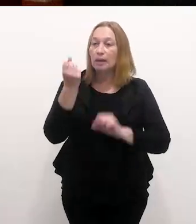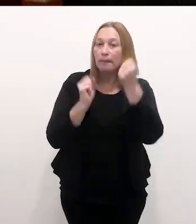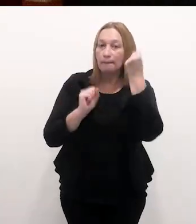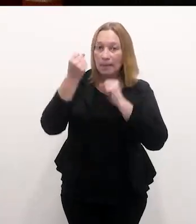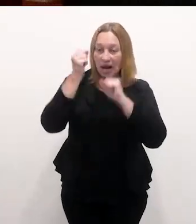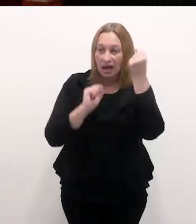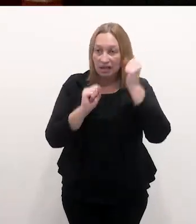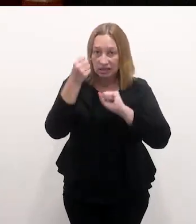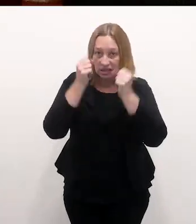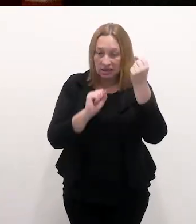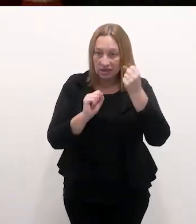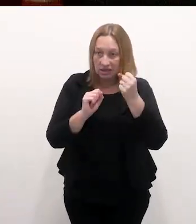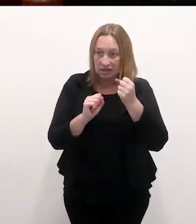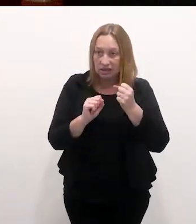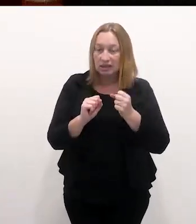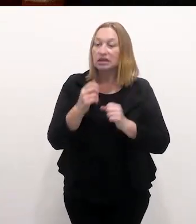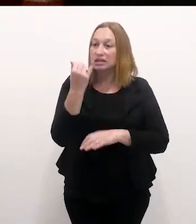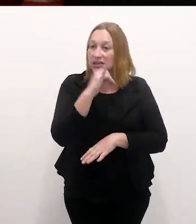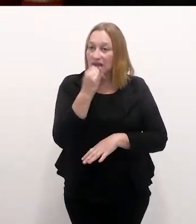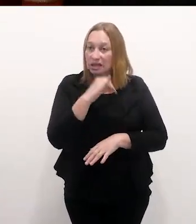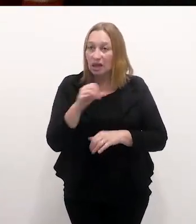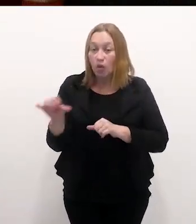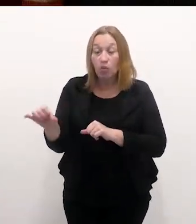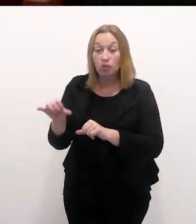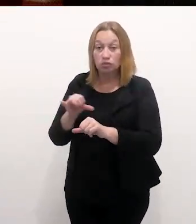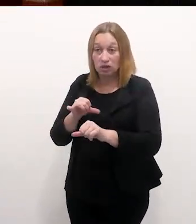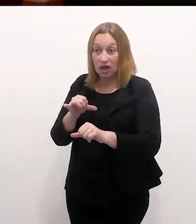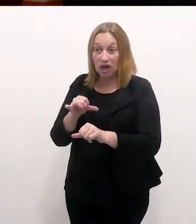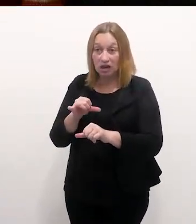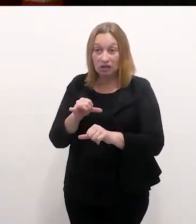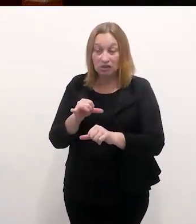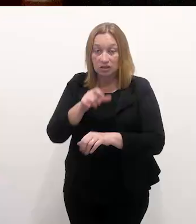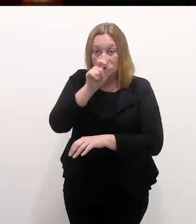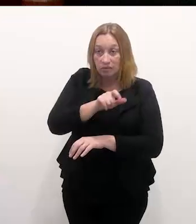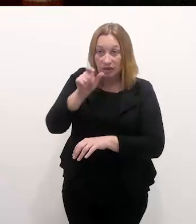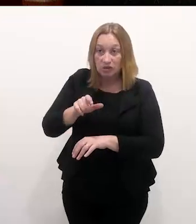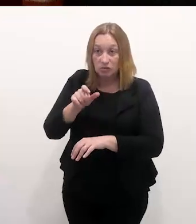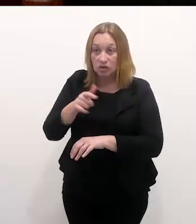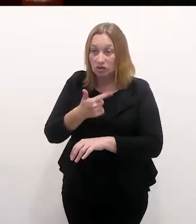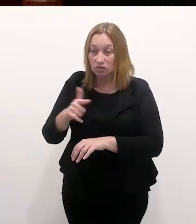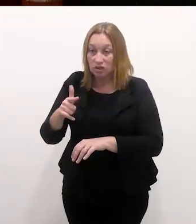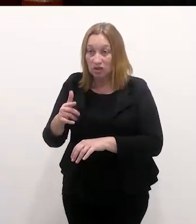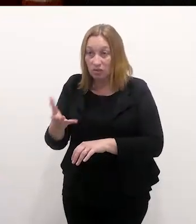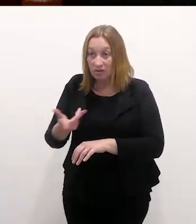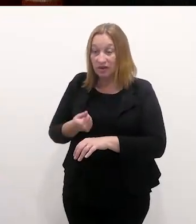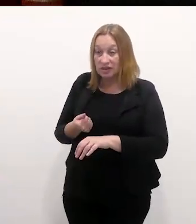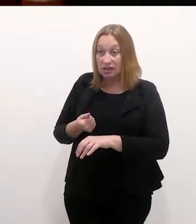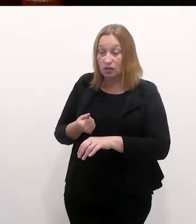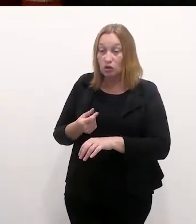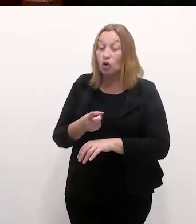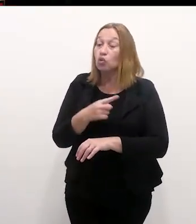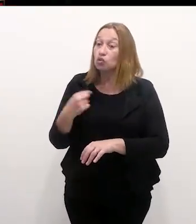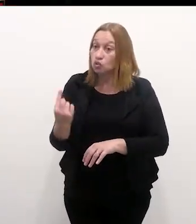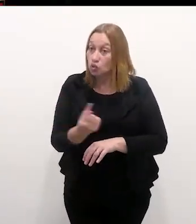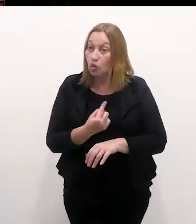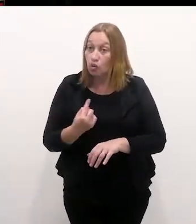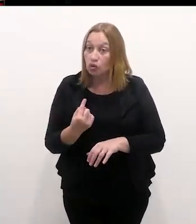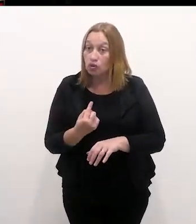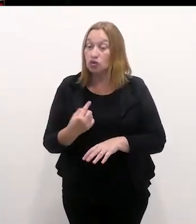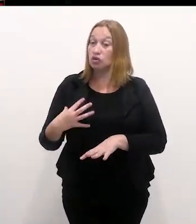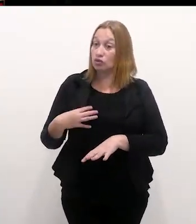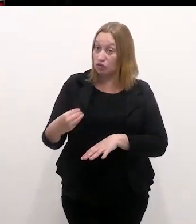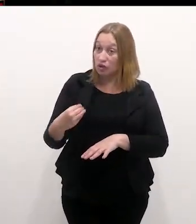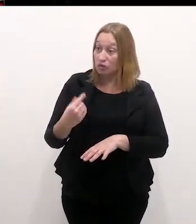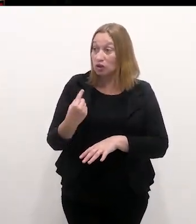italianos, máquinas e recursos humanos da Itália, ao contrário que vieram como pessoas desqualificadas. Os